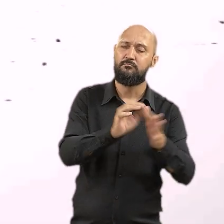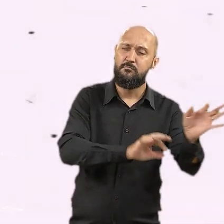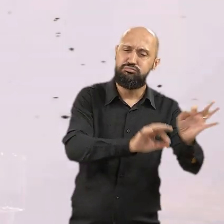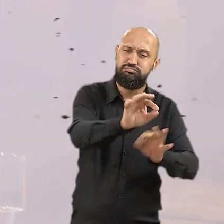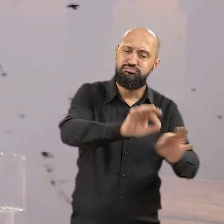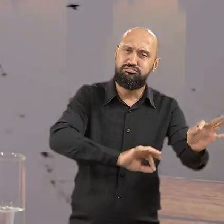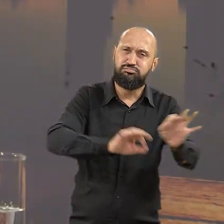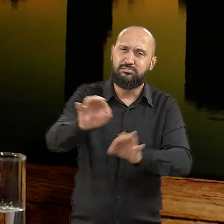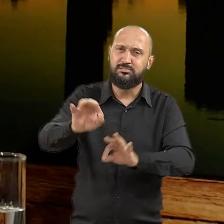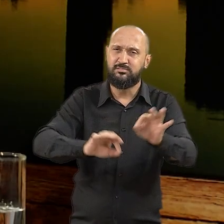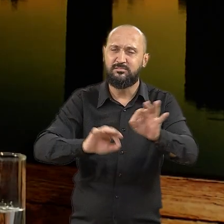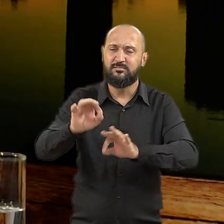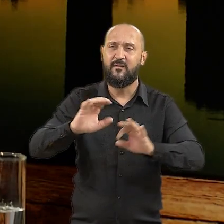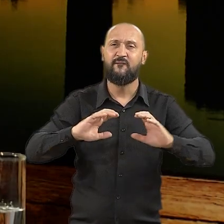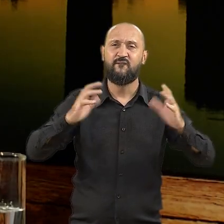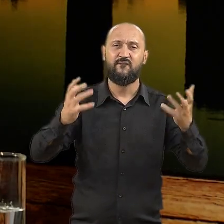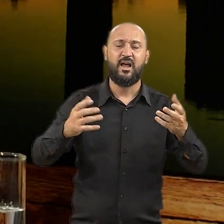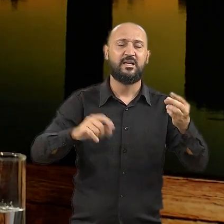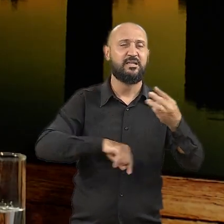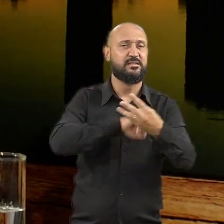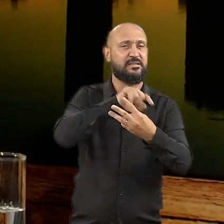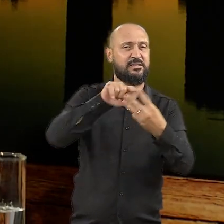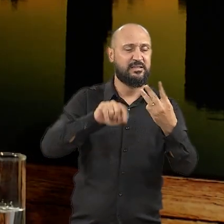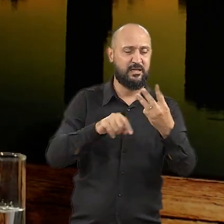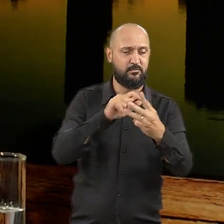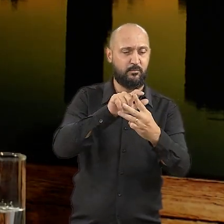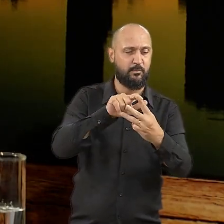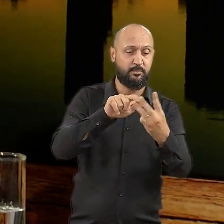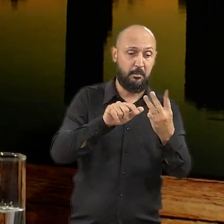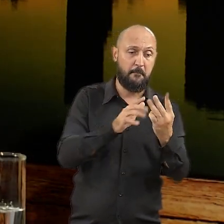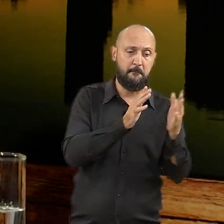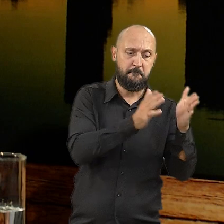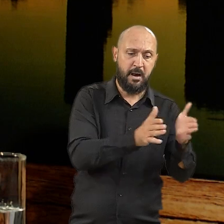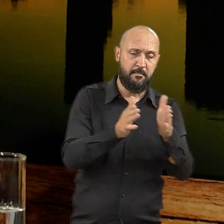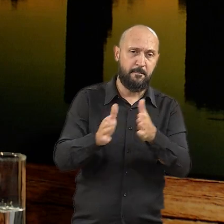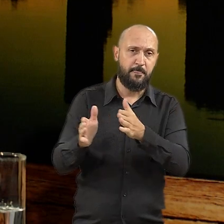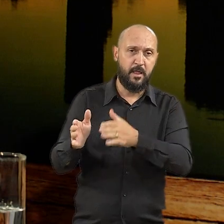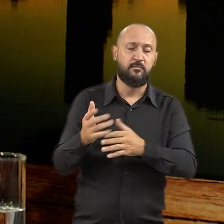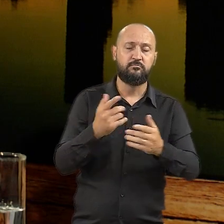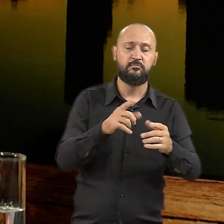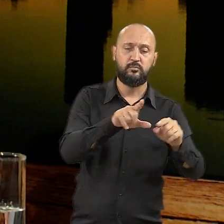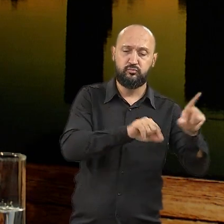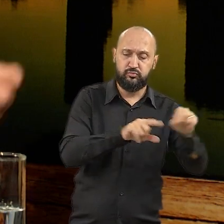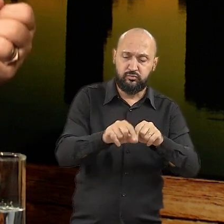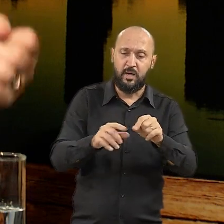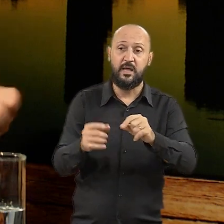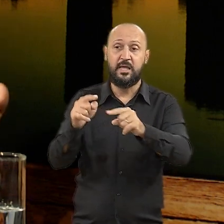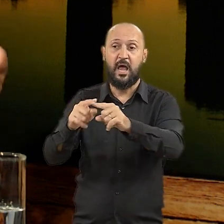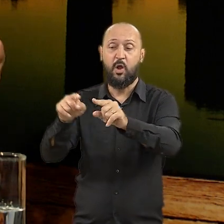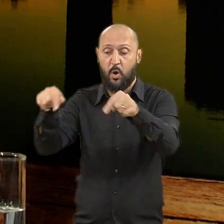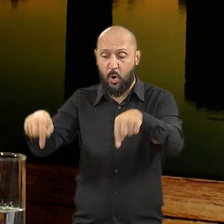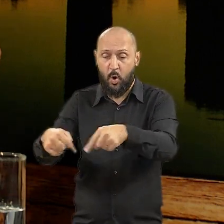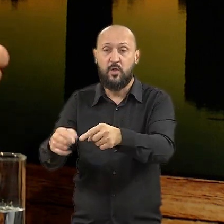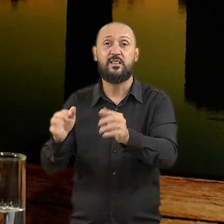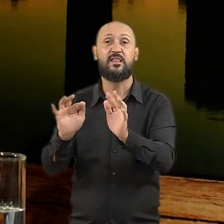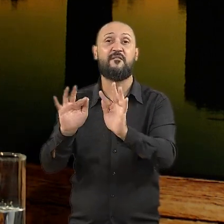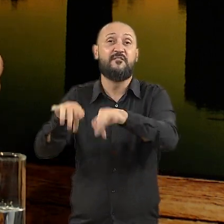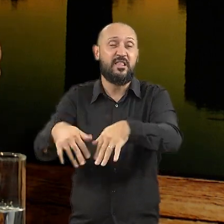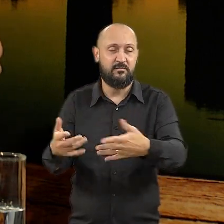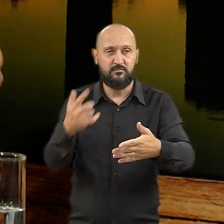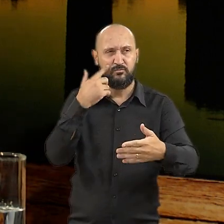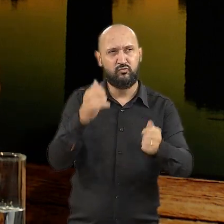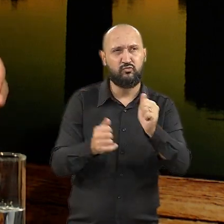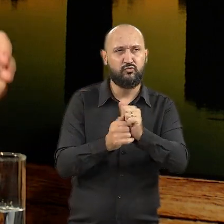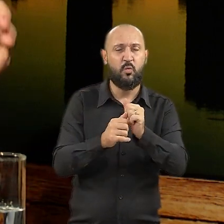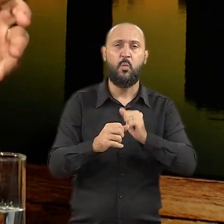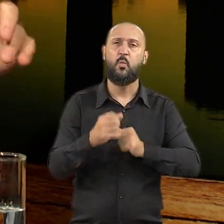Começamos a organizar e aí foi um festival feito em 3 etapas, 3 eliminatórias e uma grande final. Então o que eu fiz? A gente